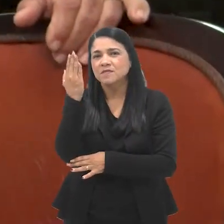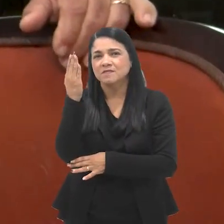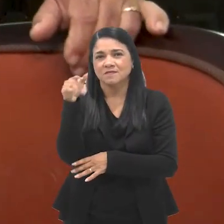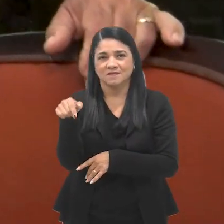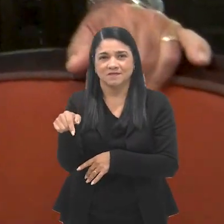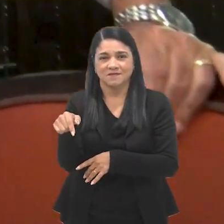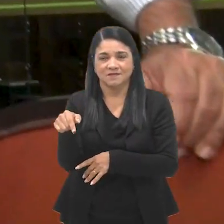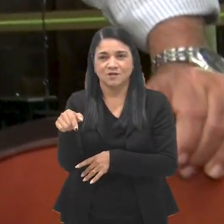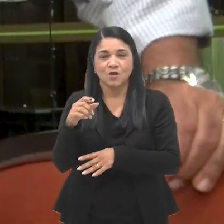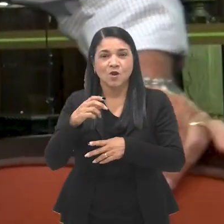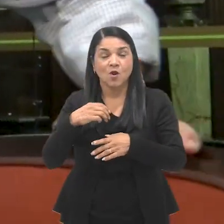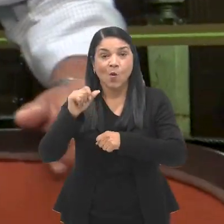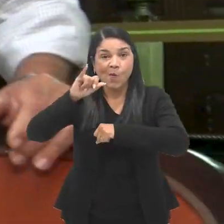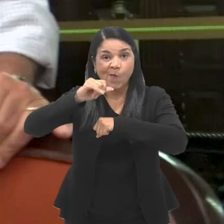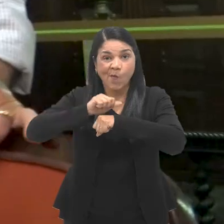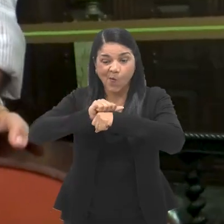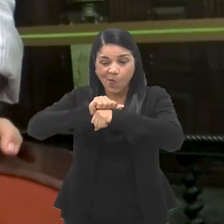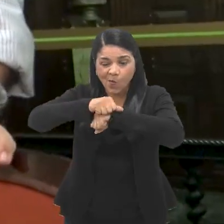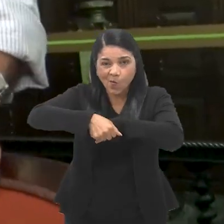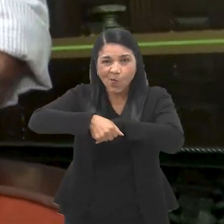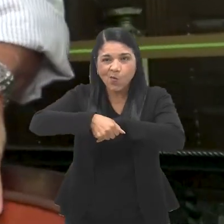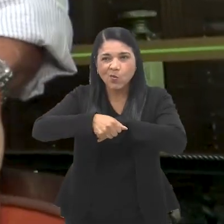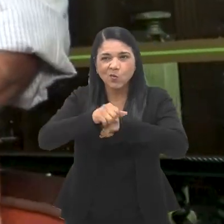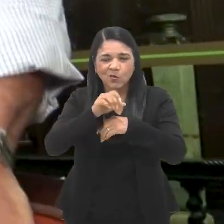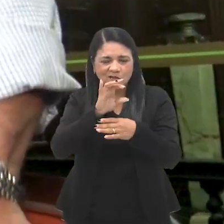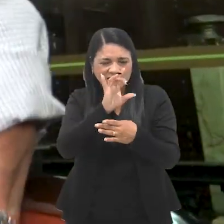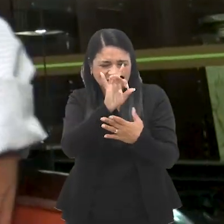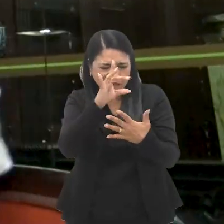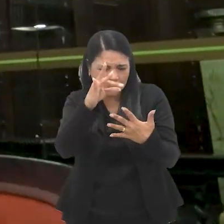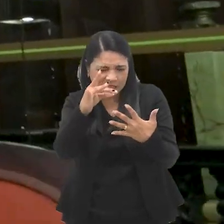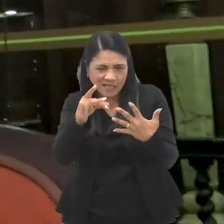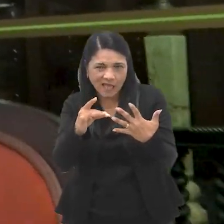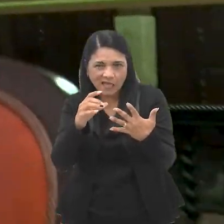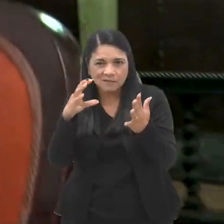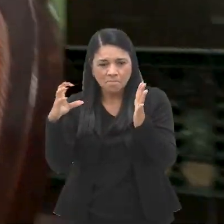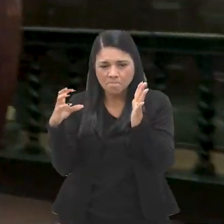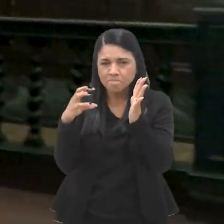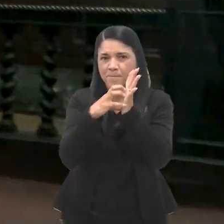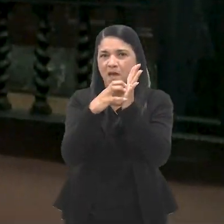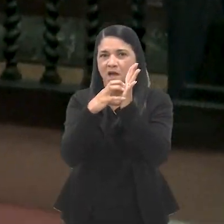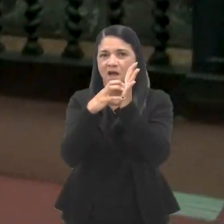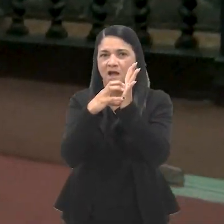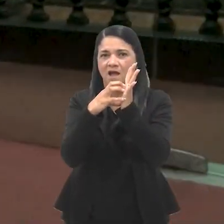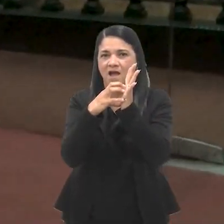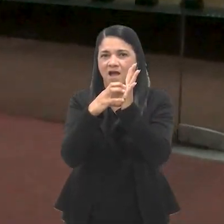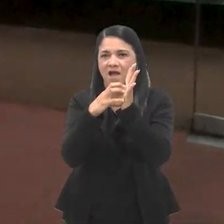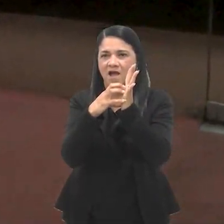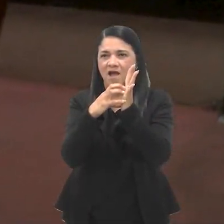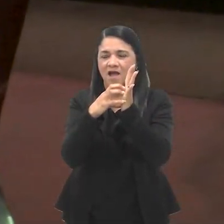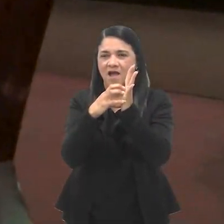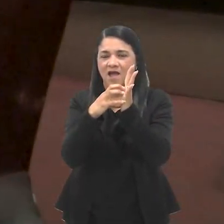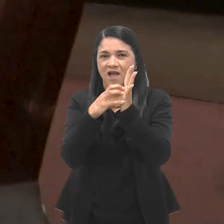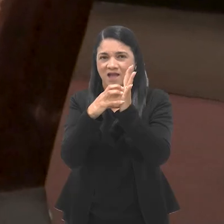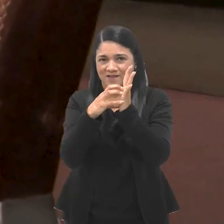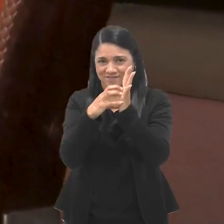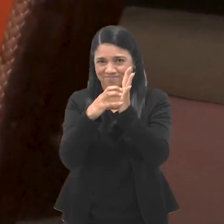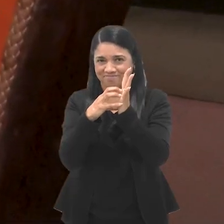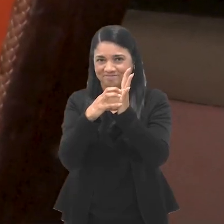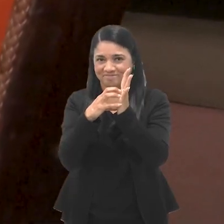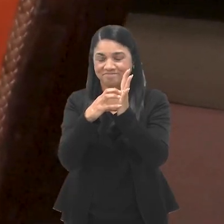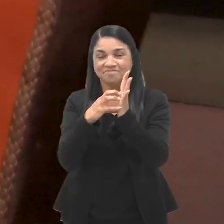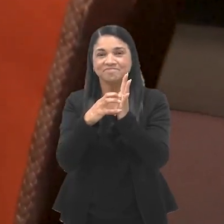Parte madeira, couro, o detalhamento do couro com os brasões,